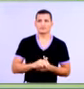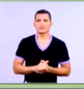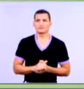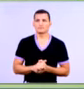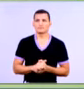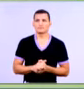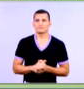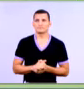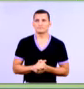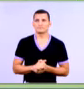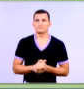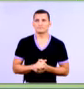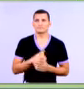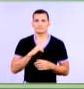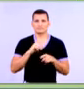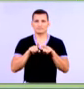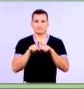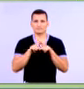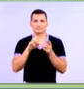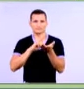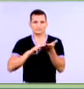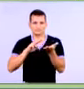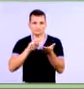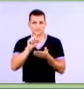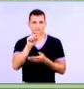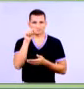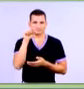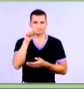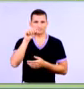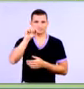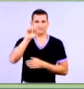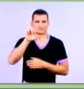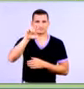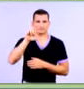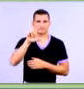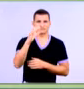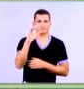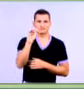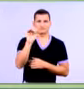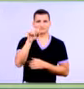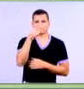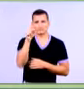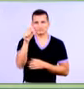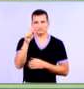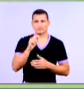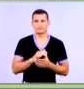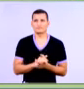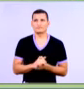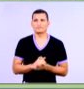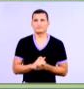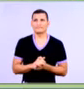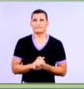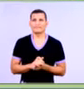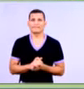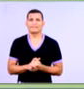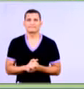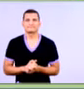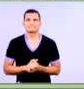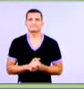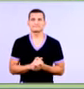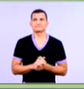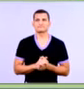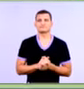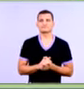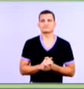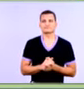Nós temos também o método da seleção. O que faz o método da seleção? Ele fala o seguinte, olha, aqui tem que ficar o